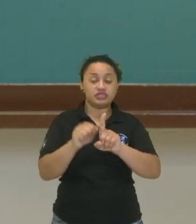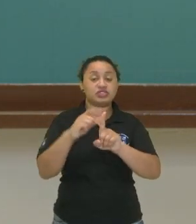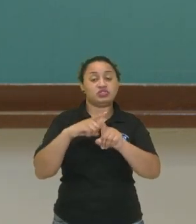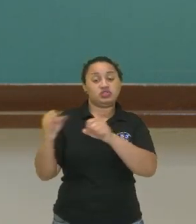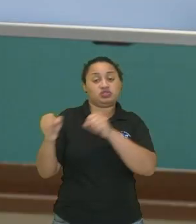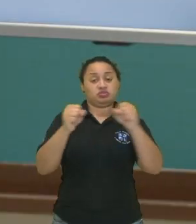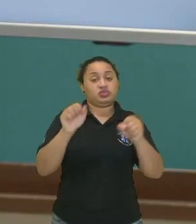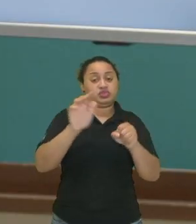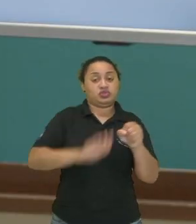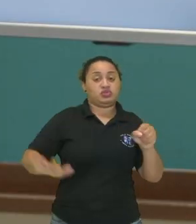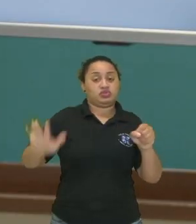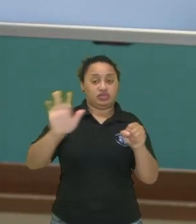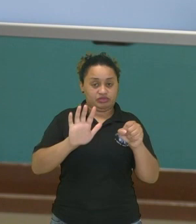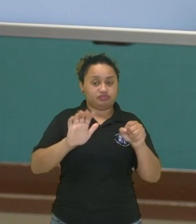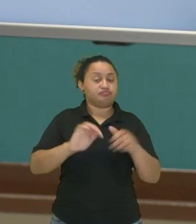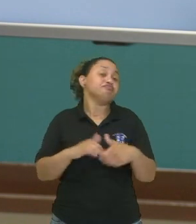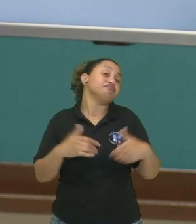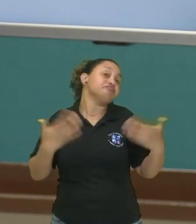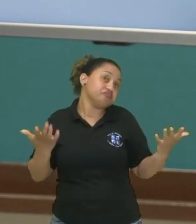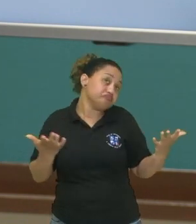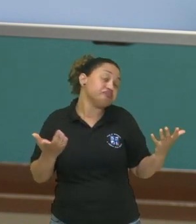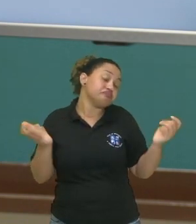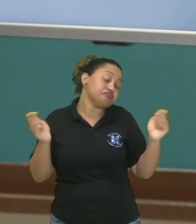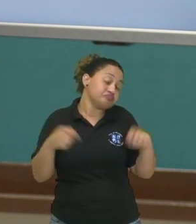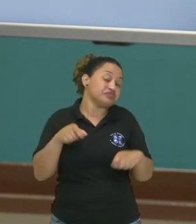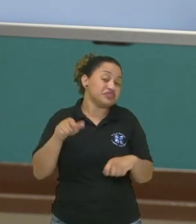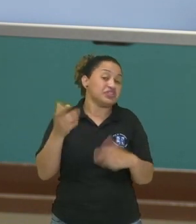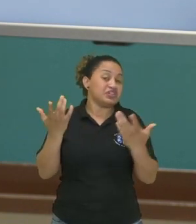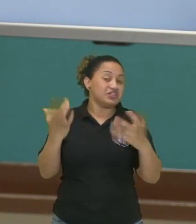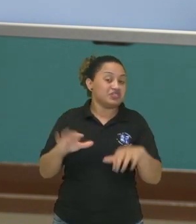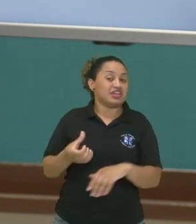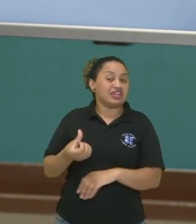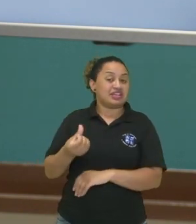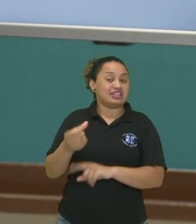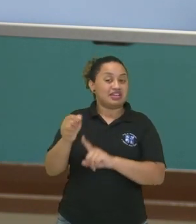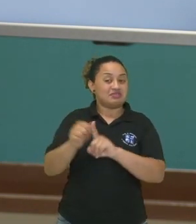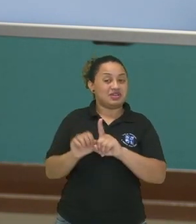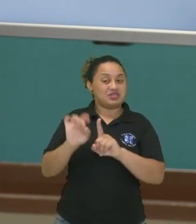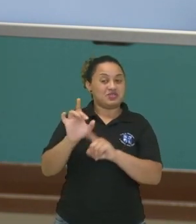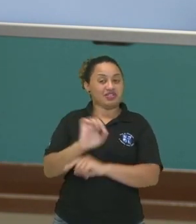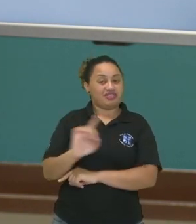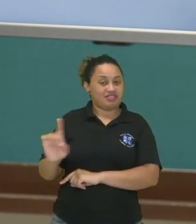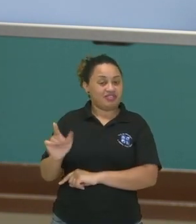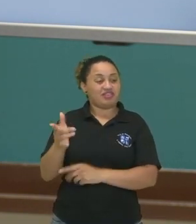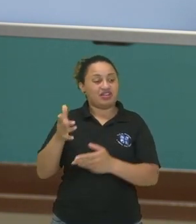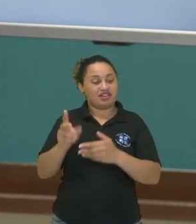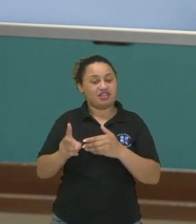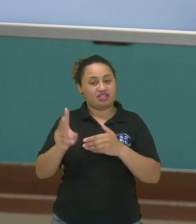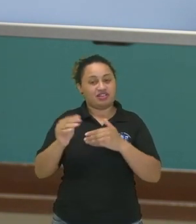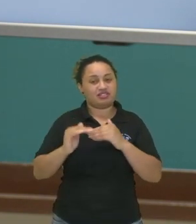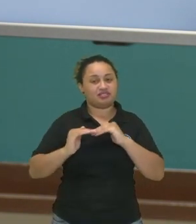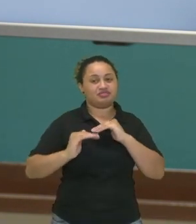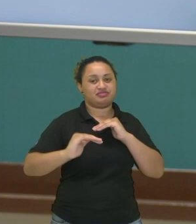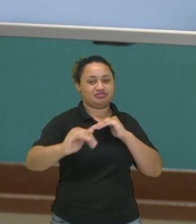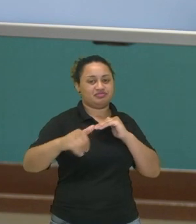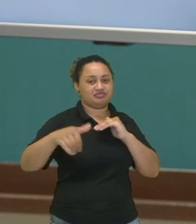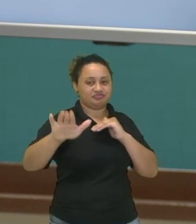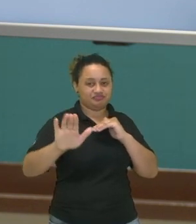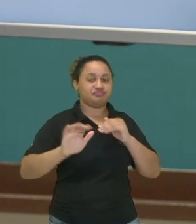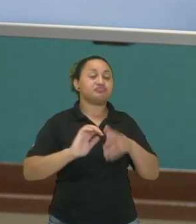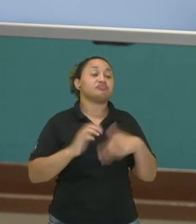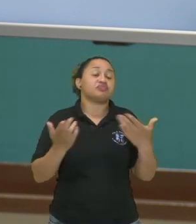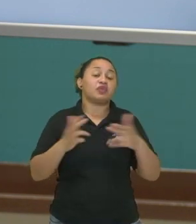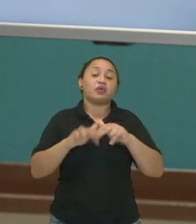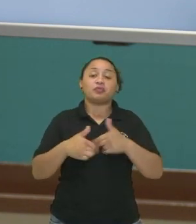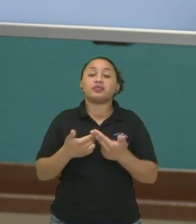poderes. Provavelmente o Júlio César não queria ficar só 6 meses, não. Ele queria permanecer mais tempo. Então, por isso,